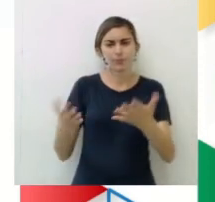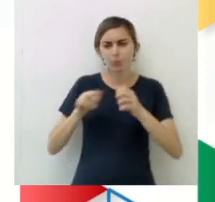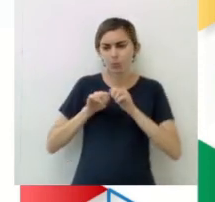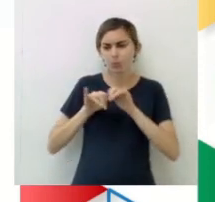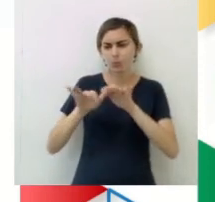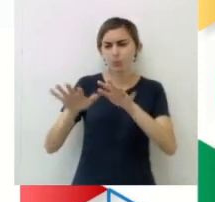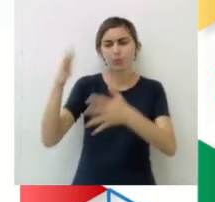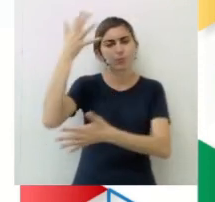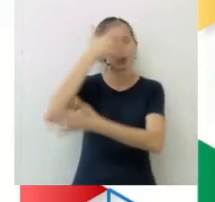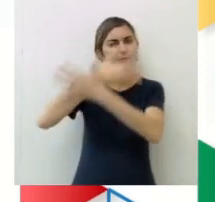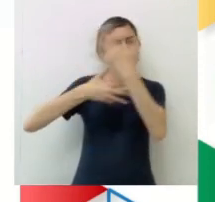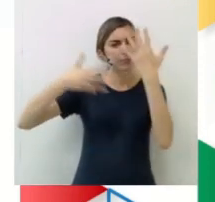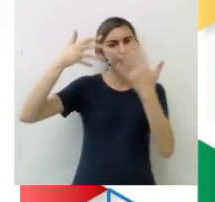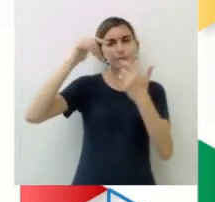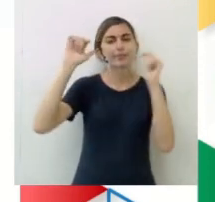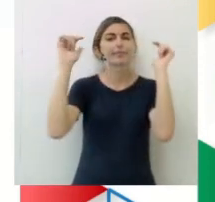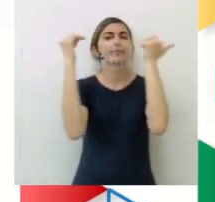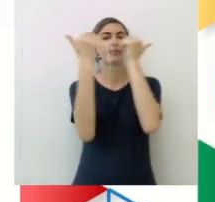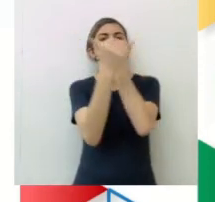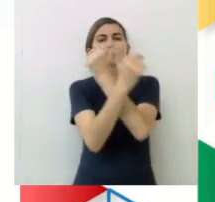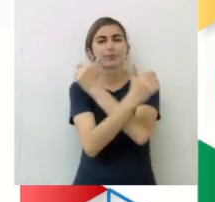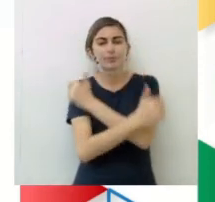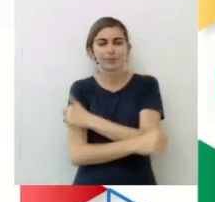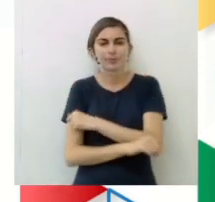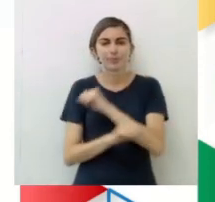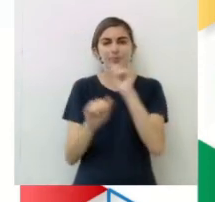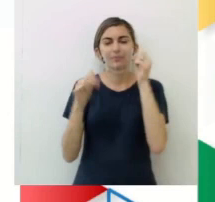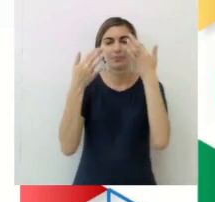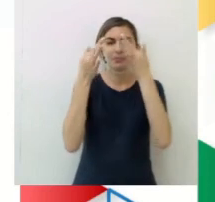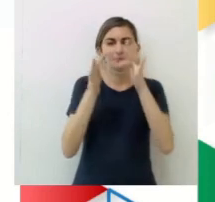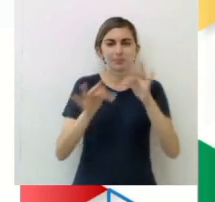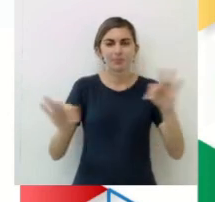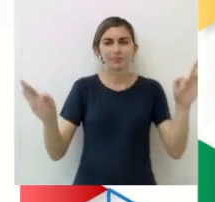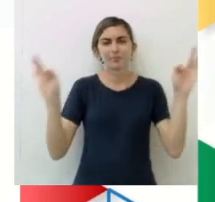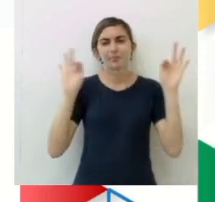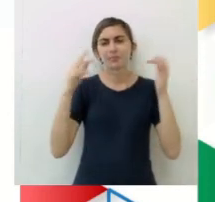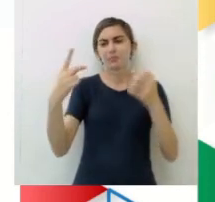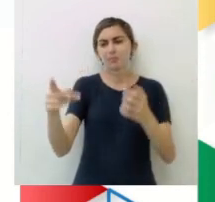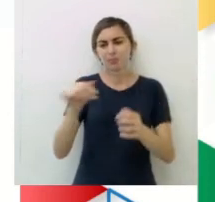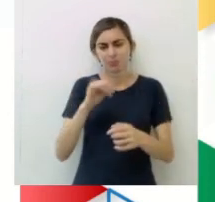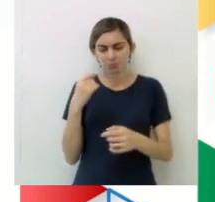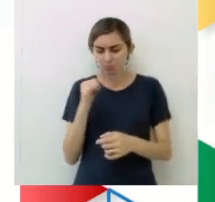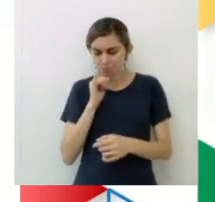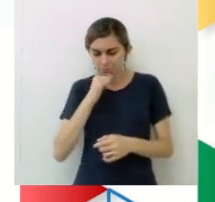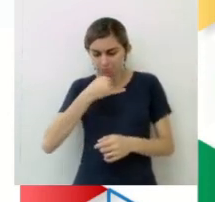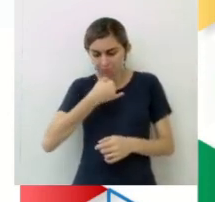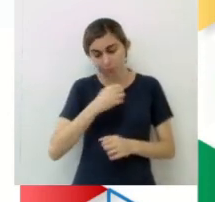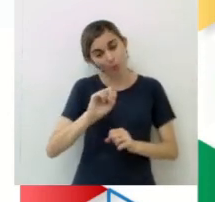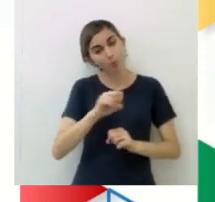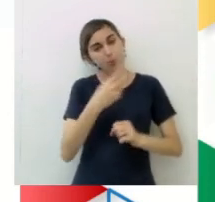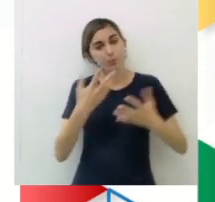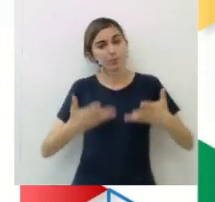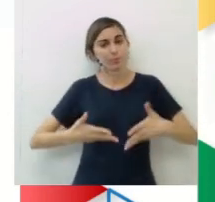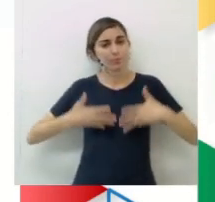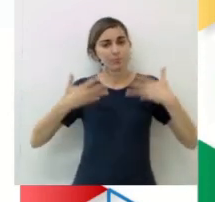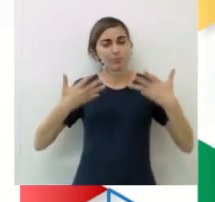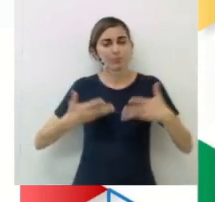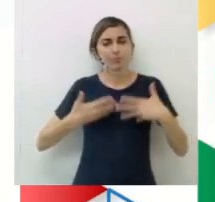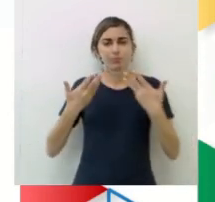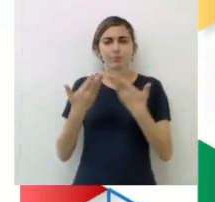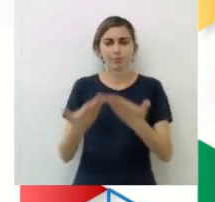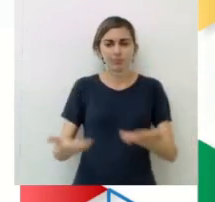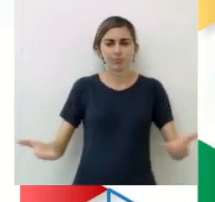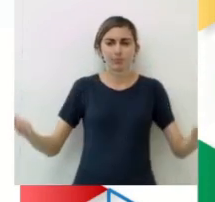espalhar meu canto, e rir meu riso e derramar meu pranto, ao seu pesar ou ao seu contentamento. E